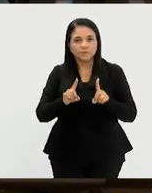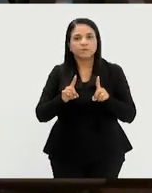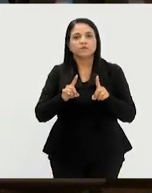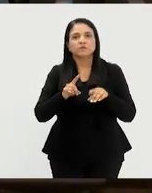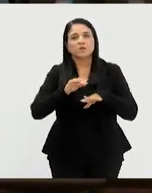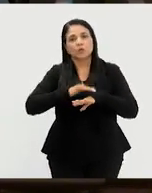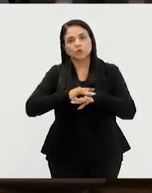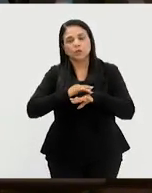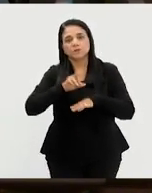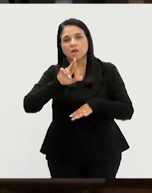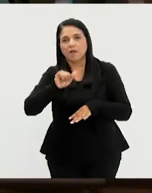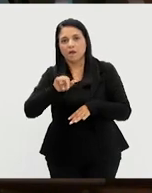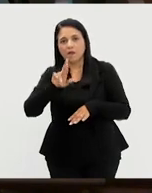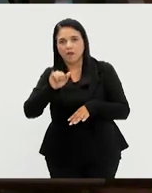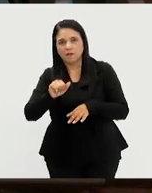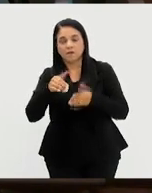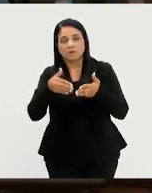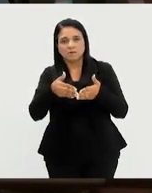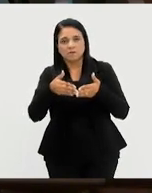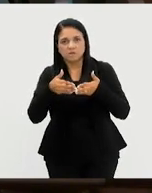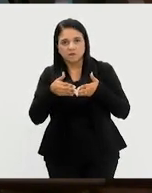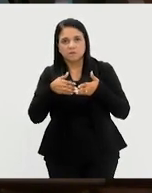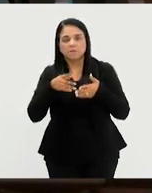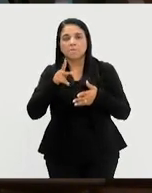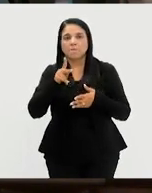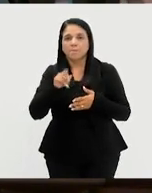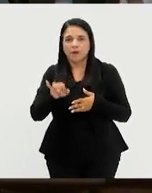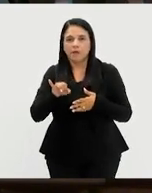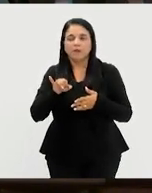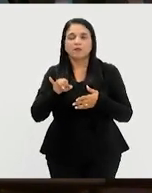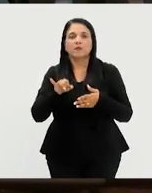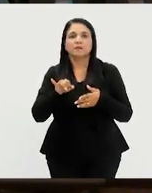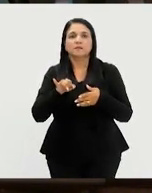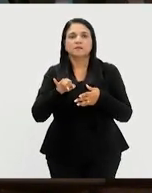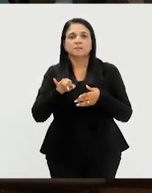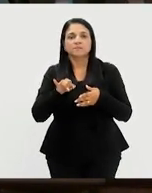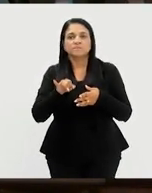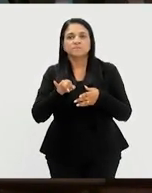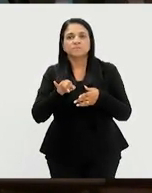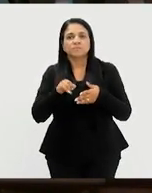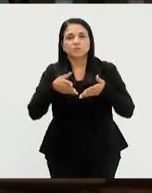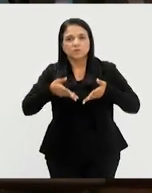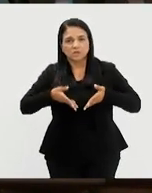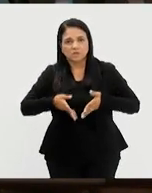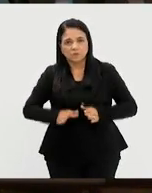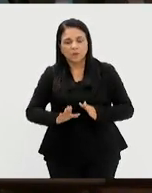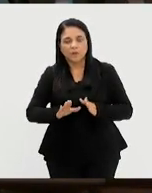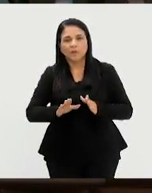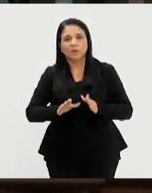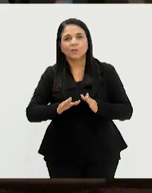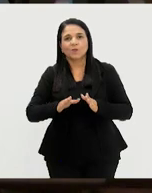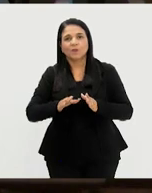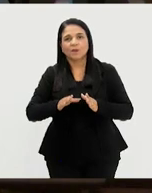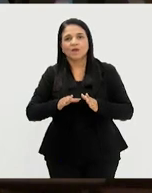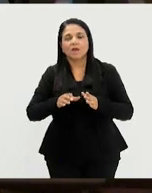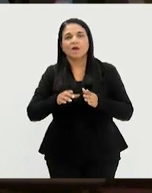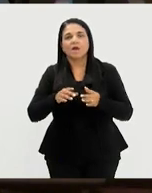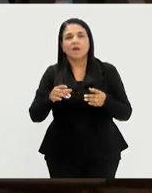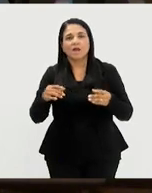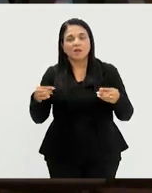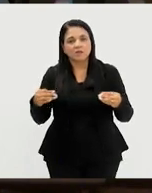Doença Rara E cria licença parental para o nascimento prematuro associado à